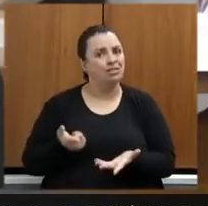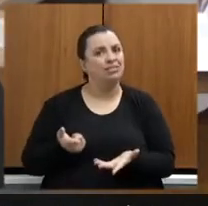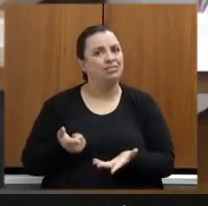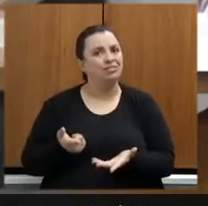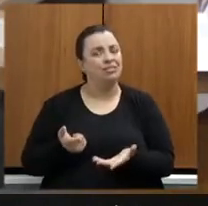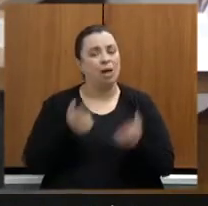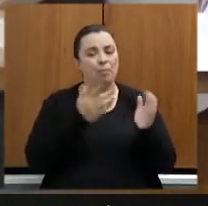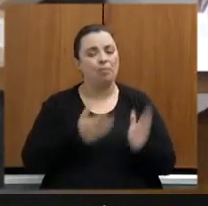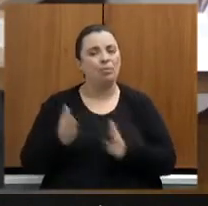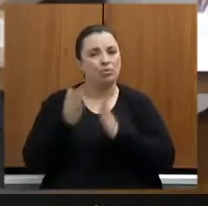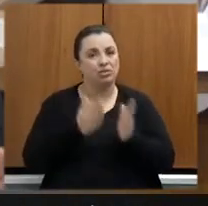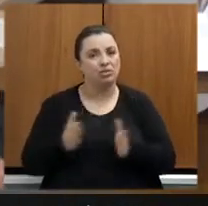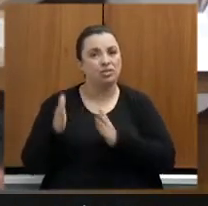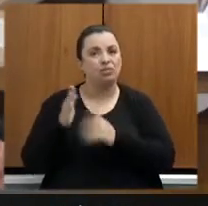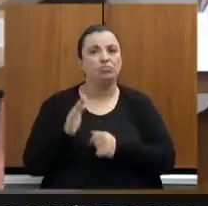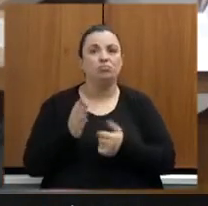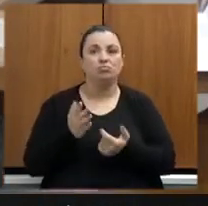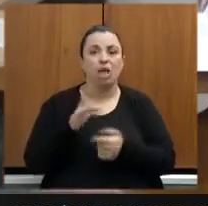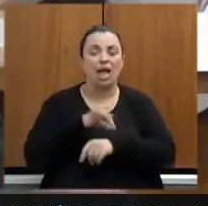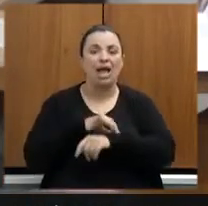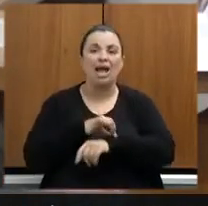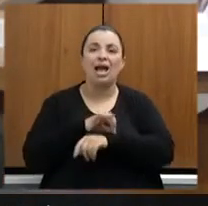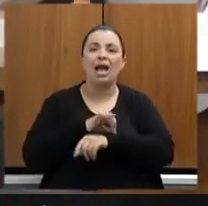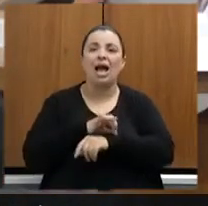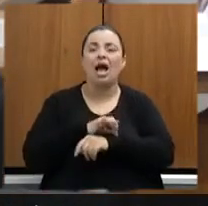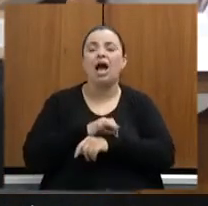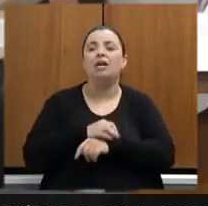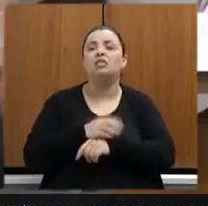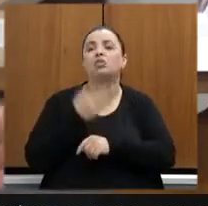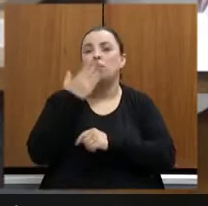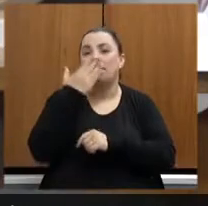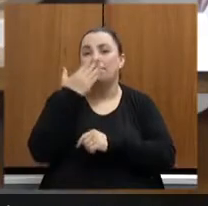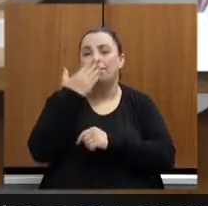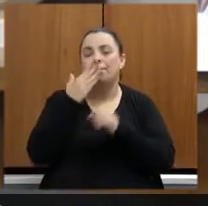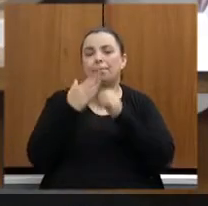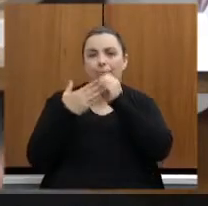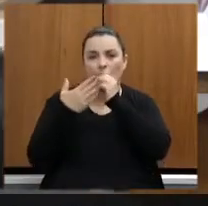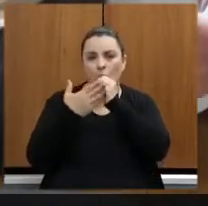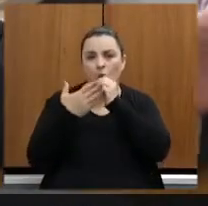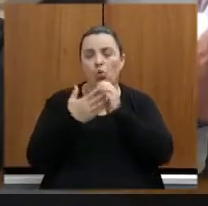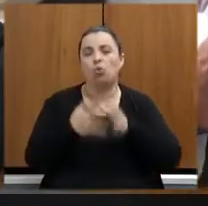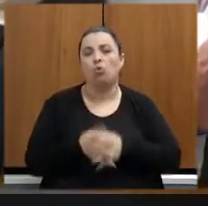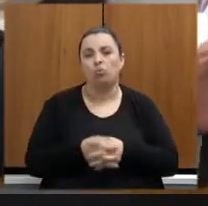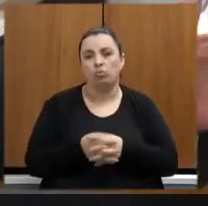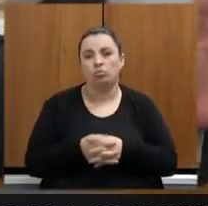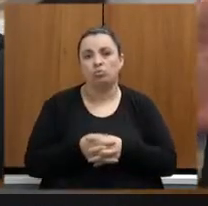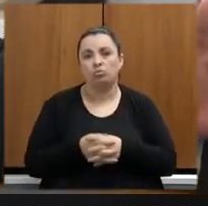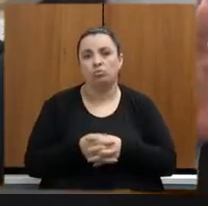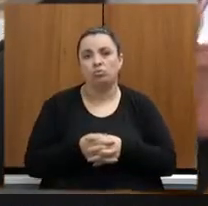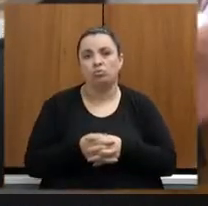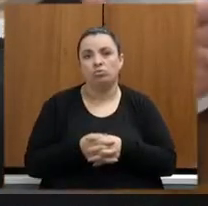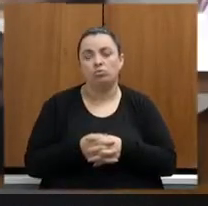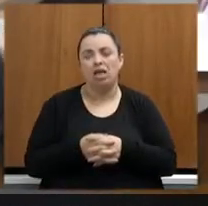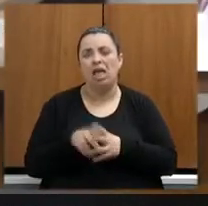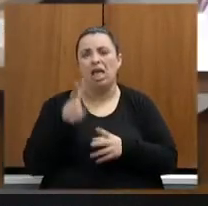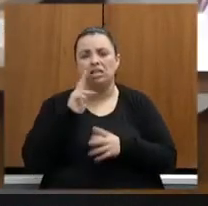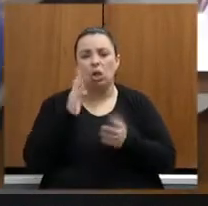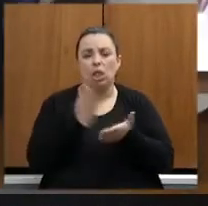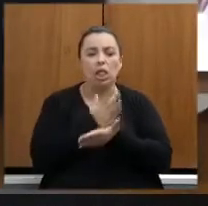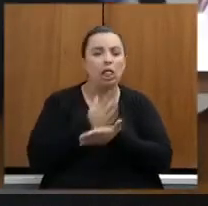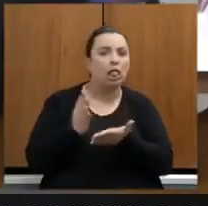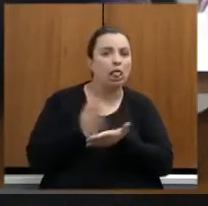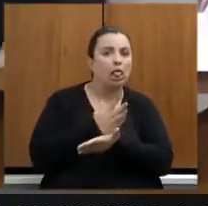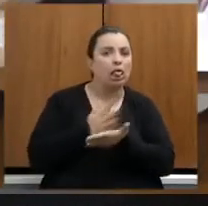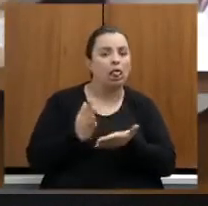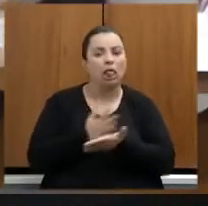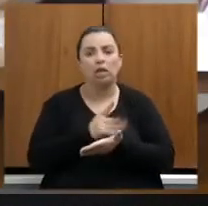é reclusão é estão selecionando adverso hinos que a gente vê que olha eu